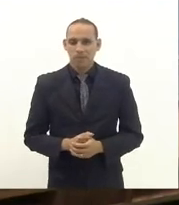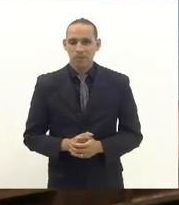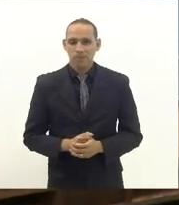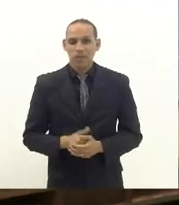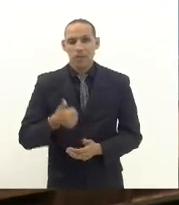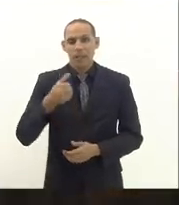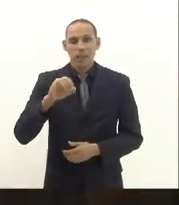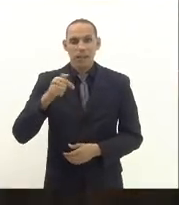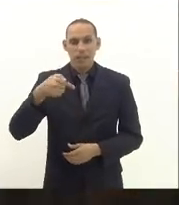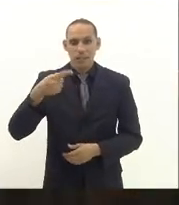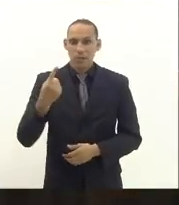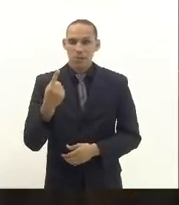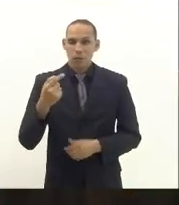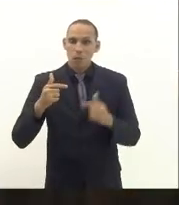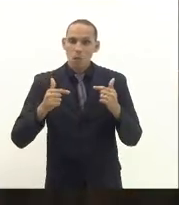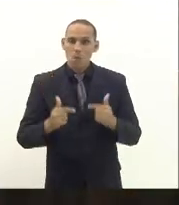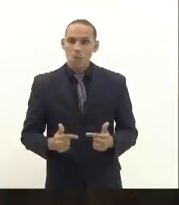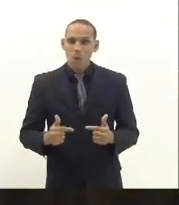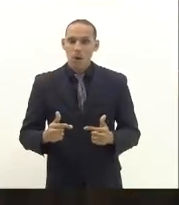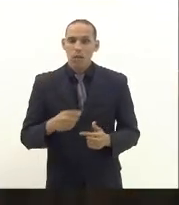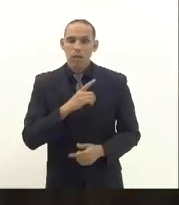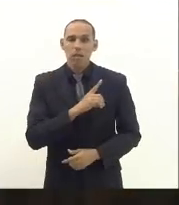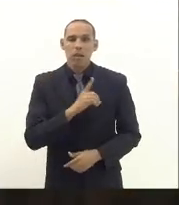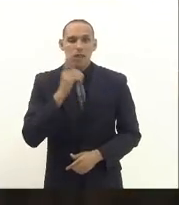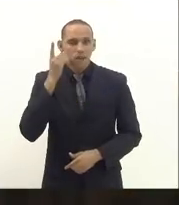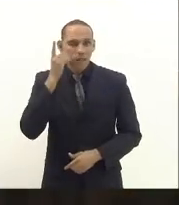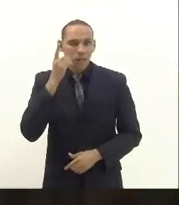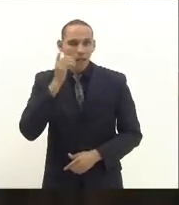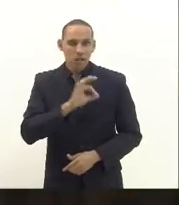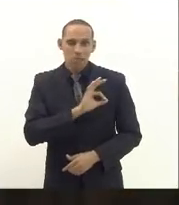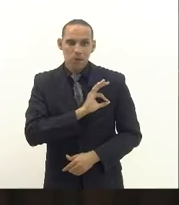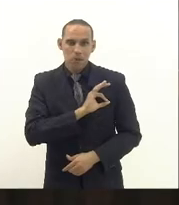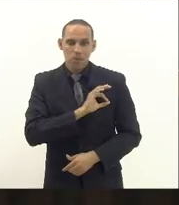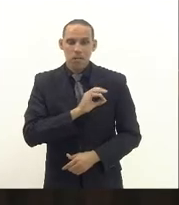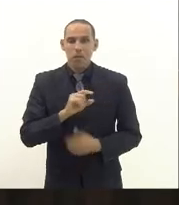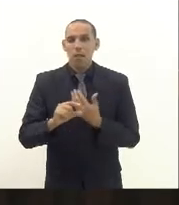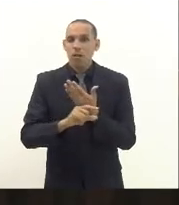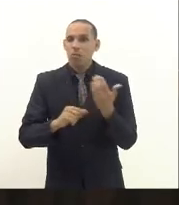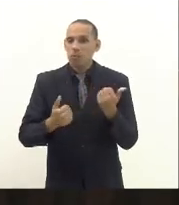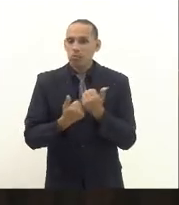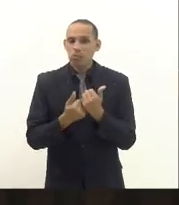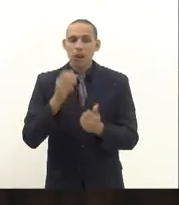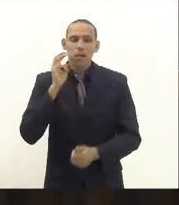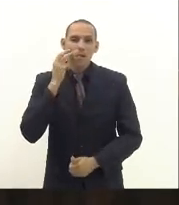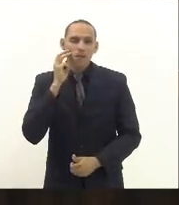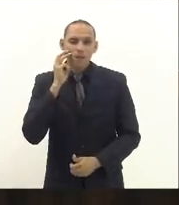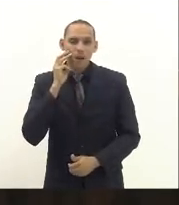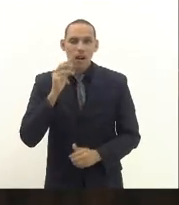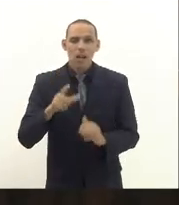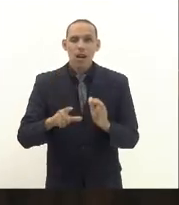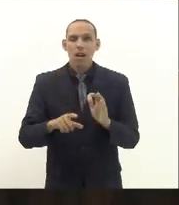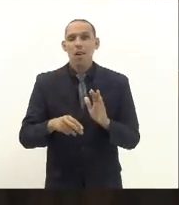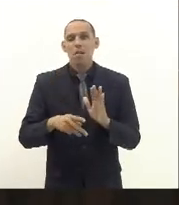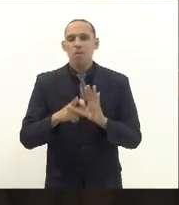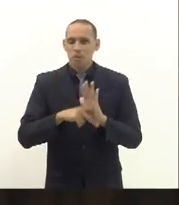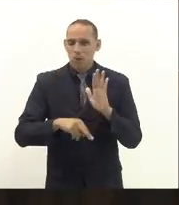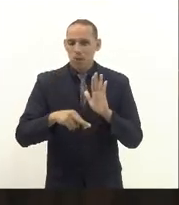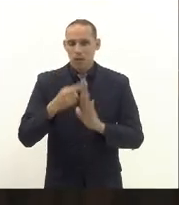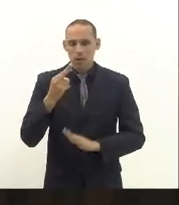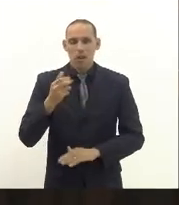os 10 71 abstenção deputada Marta coautoria do waldeck Carneiro projeto de resolução